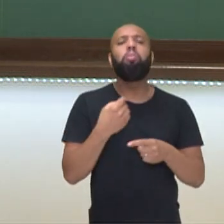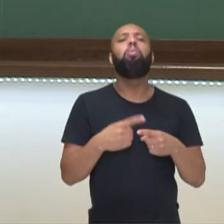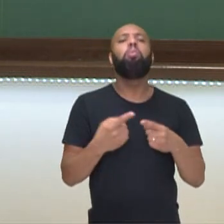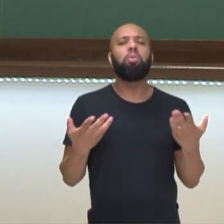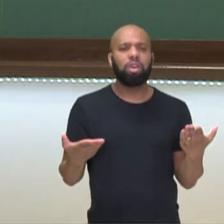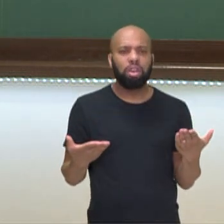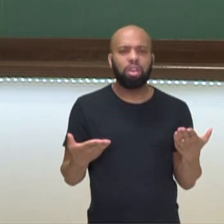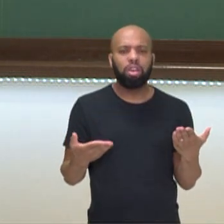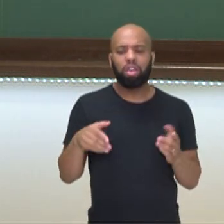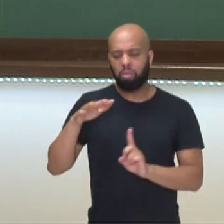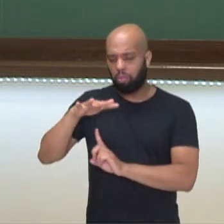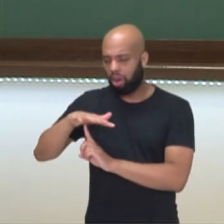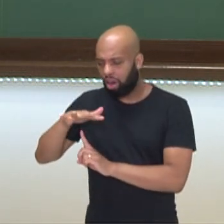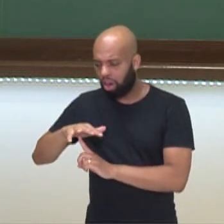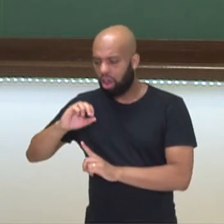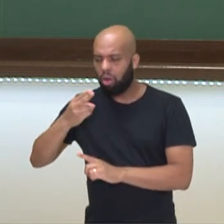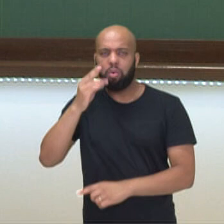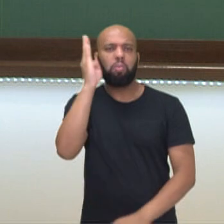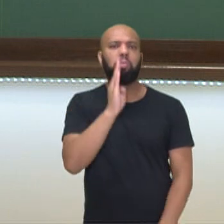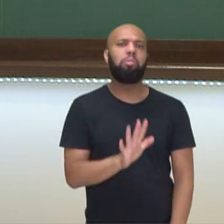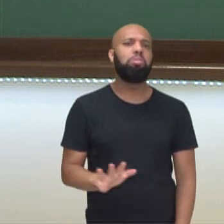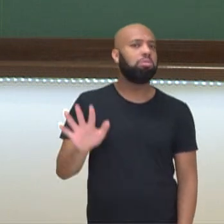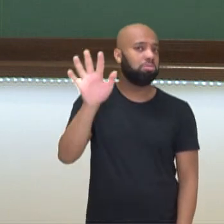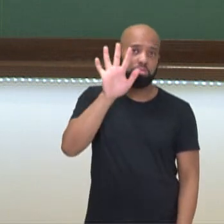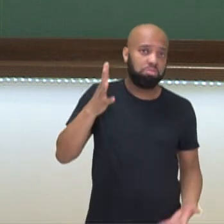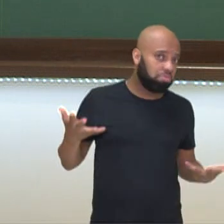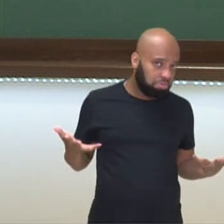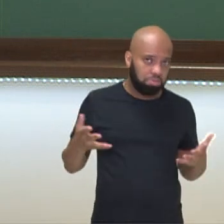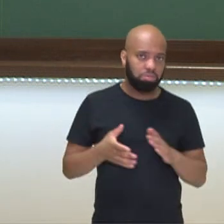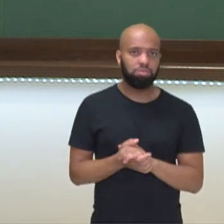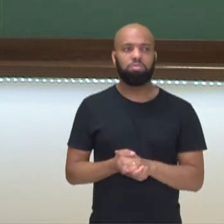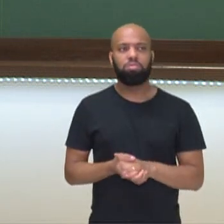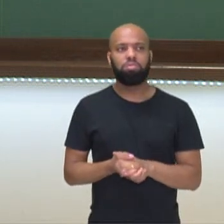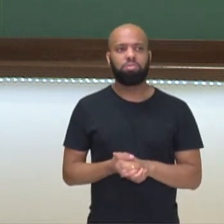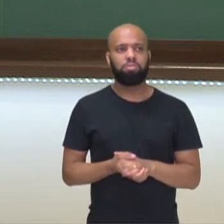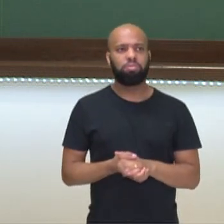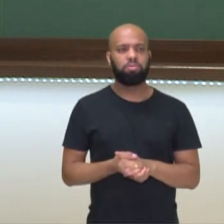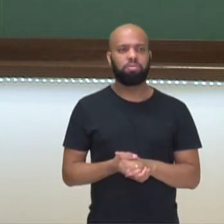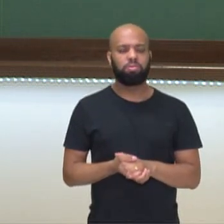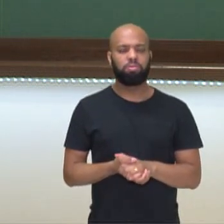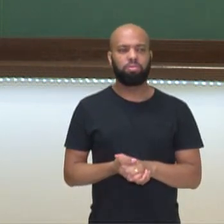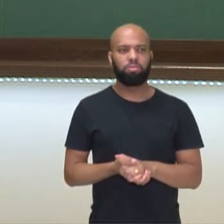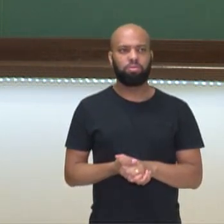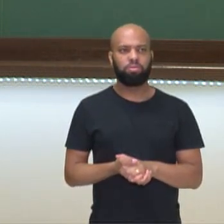metropolitanas? Seja no Paraná, seja no Brasil. Tá ok?